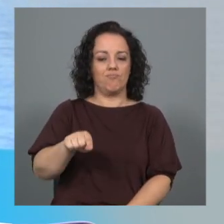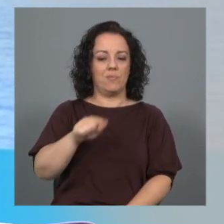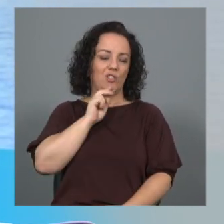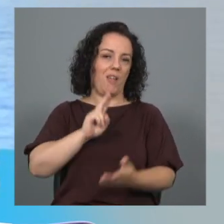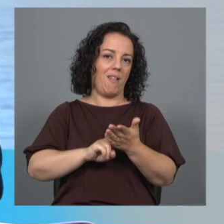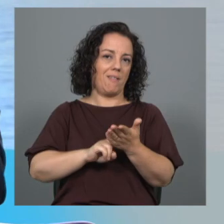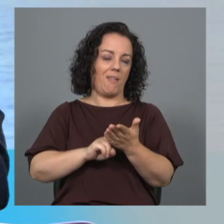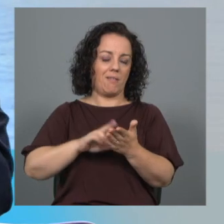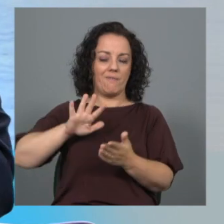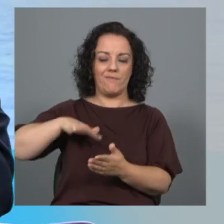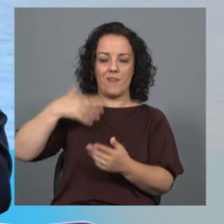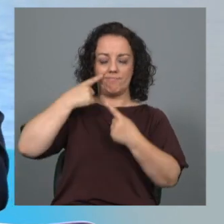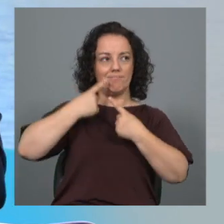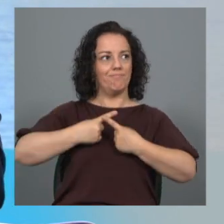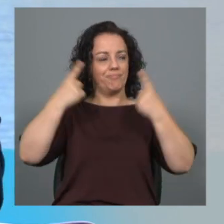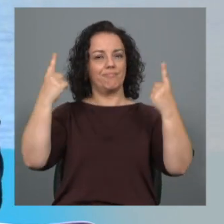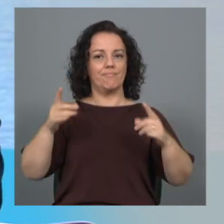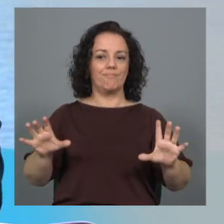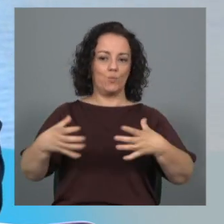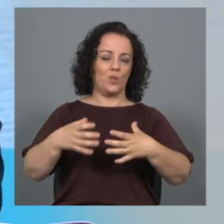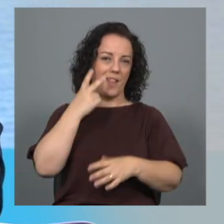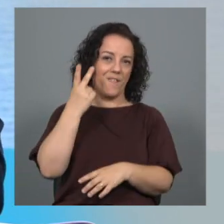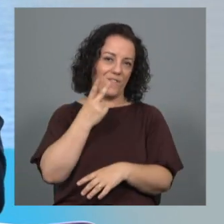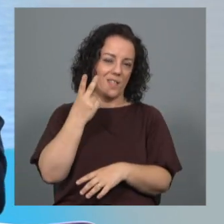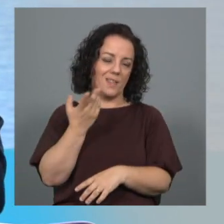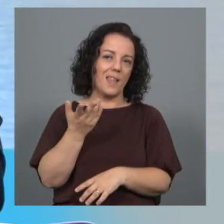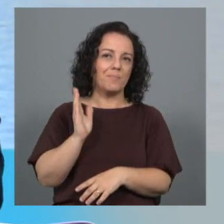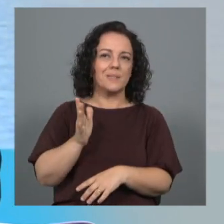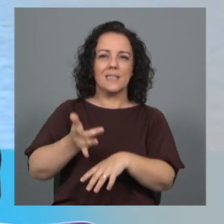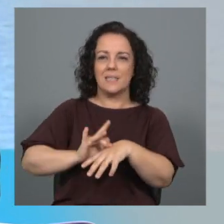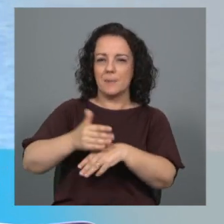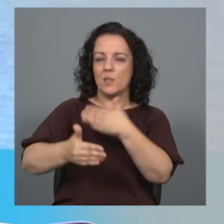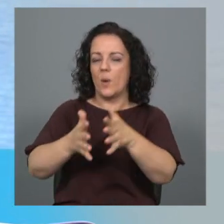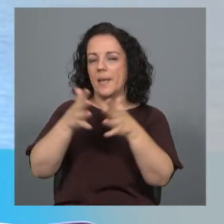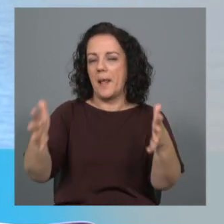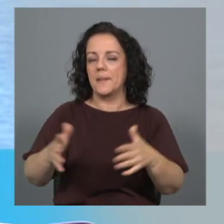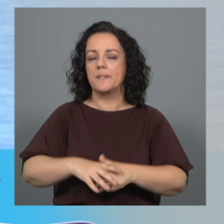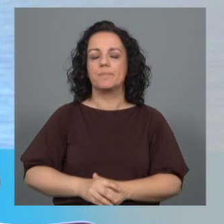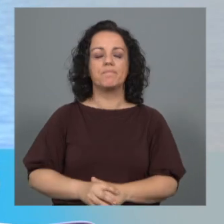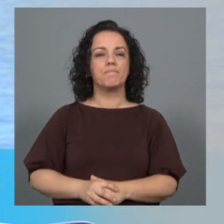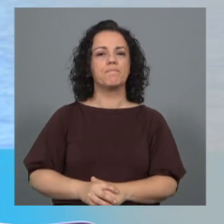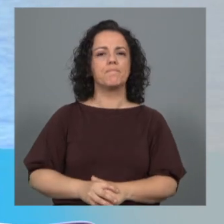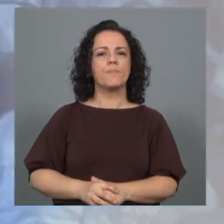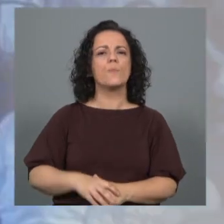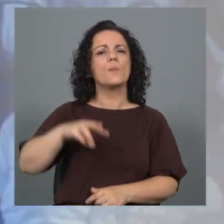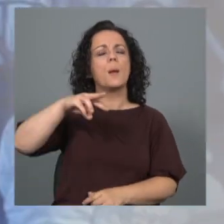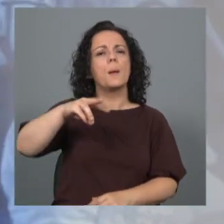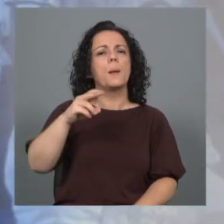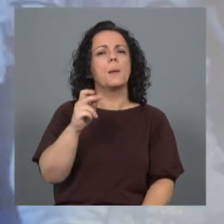o centro da vida das comunidades, portanto, há aqui um caminho de sensibilização grande a fazer. Não é? Marcial